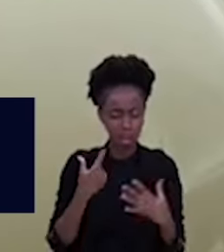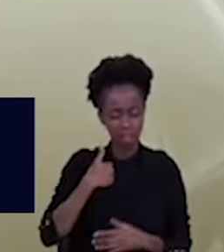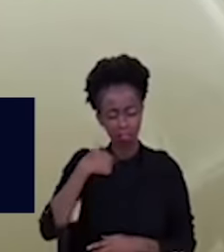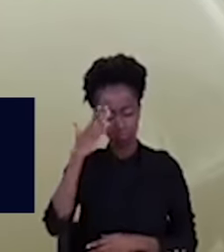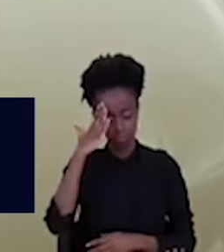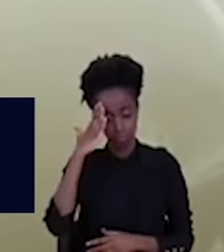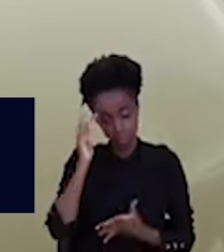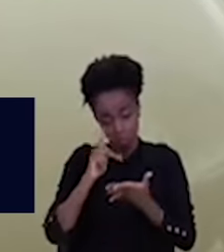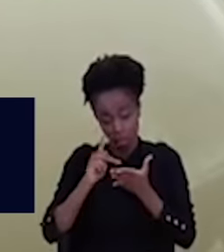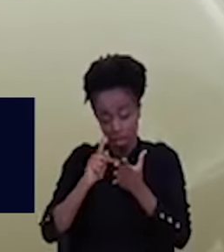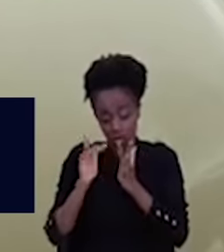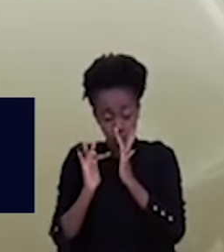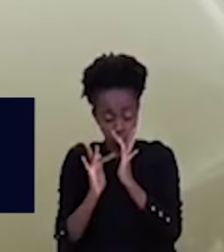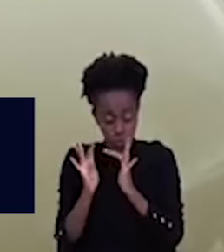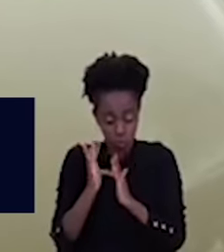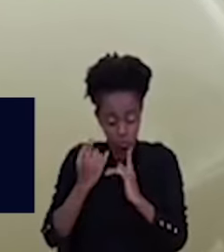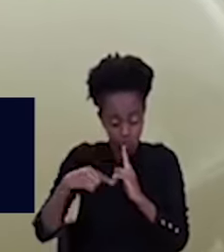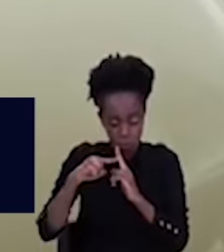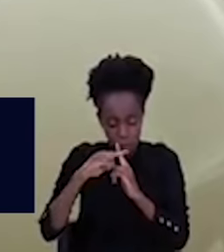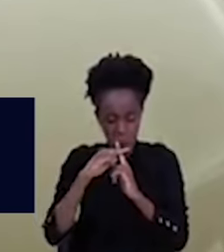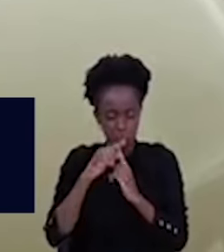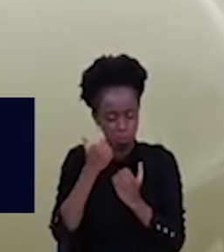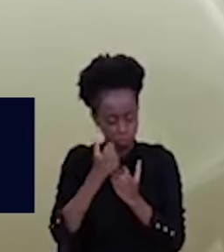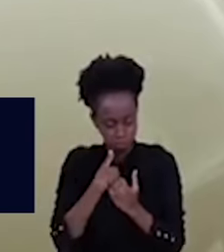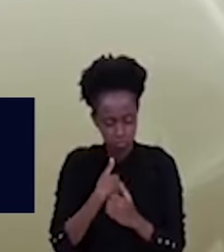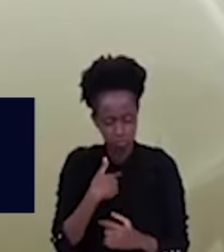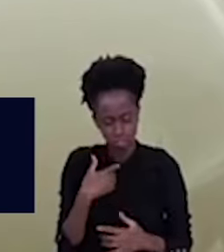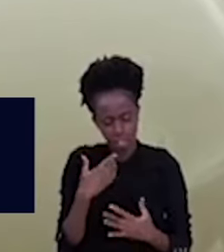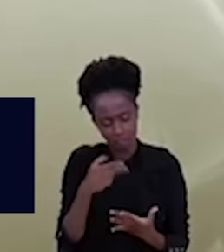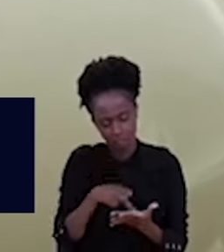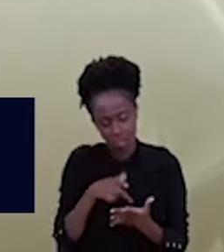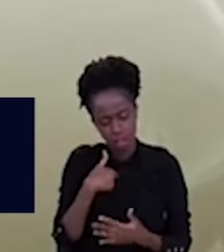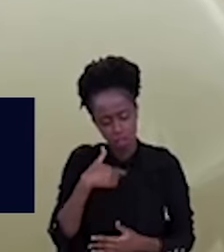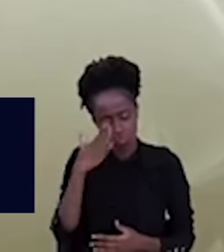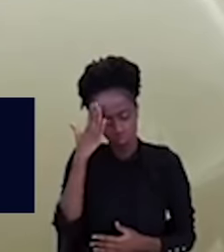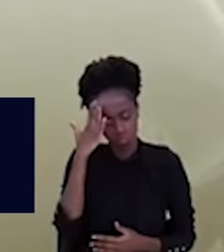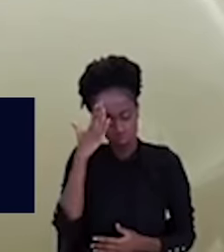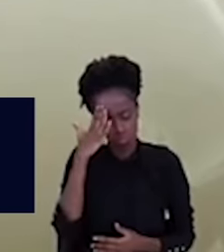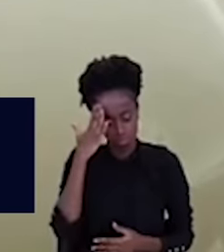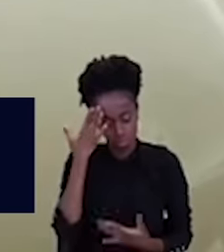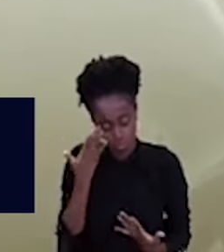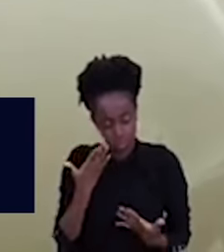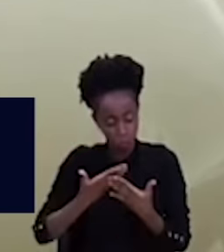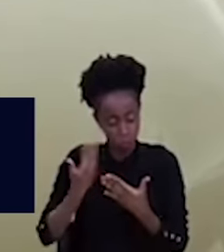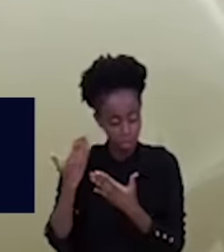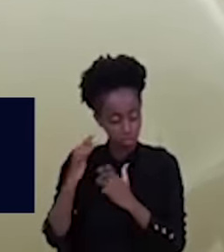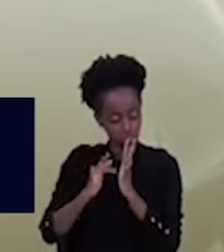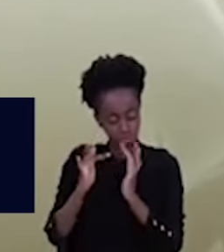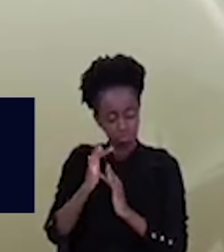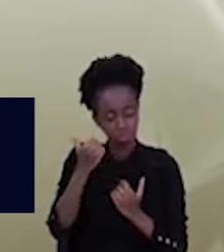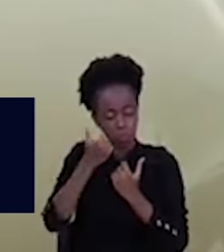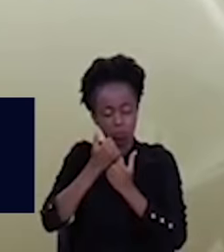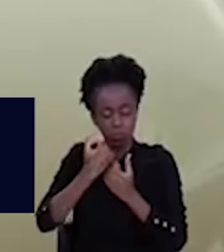eu já conhecia. A verdade eu já conhecia. Que Jesus morreu por mim um dia. Que Jesus